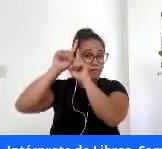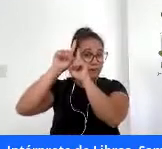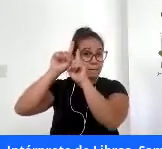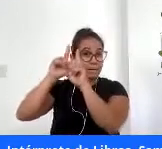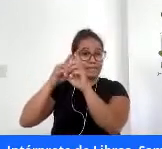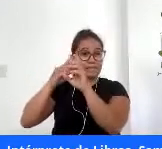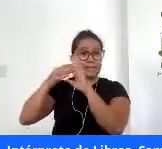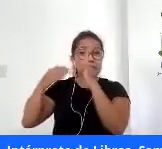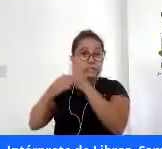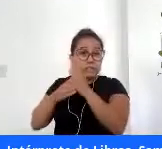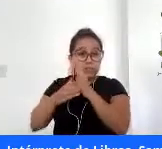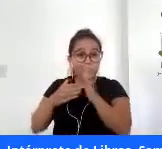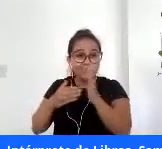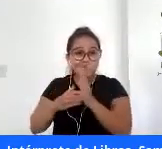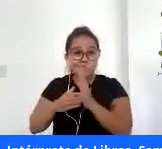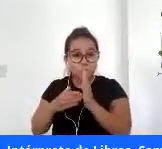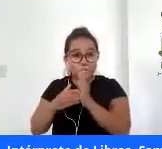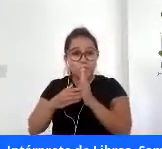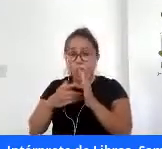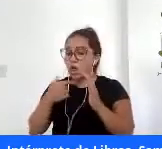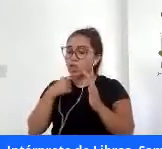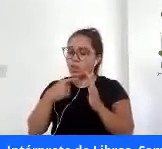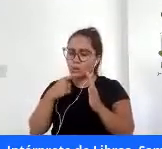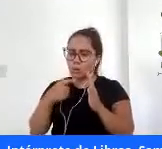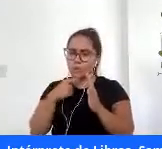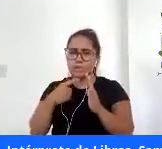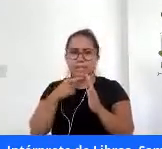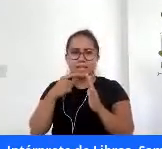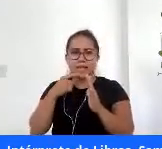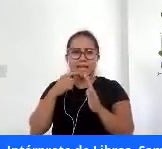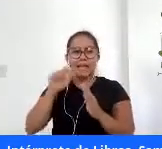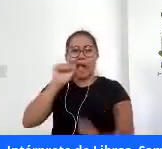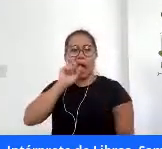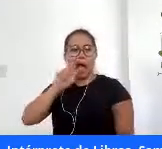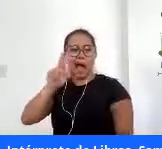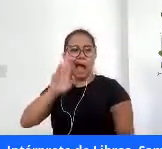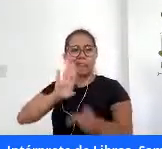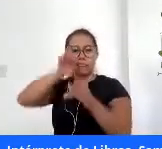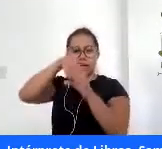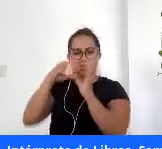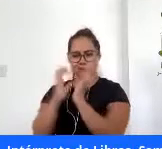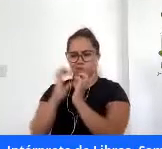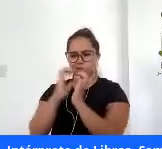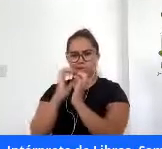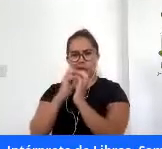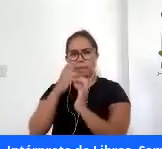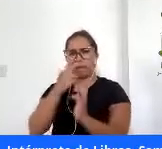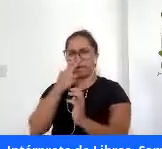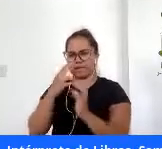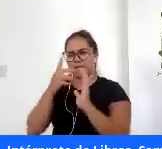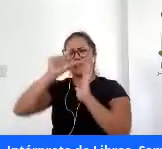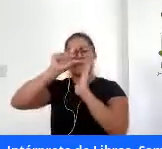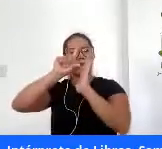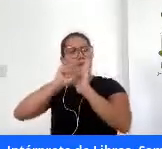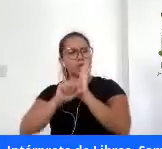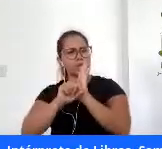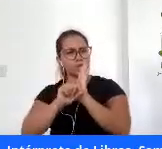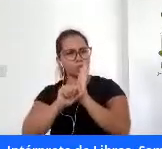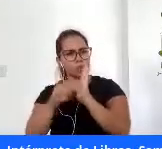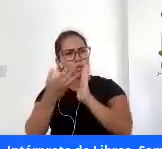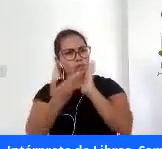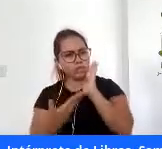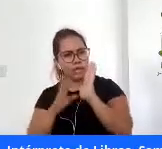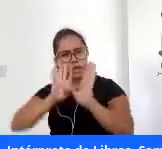região de empobrecimento de oxigênio nesse cérebro, porque a circulação sanguínea vai reduzir nessa área. E aí justamente